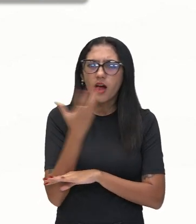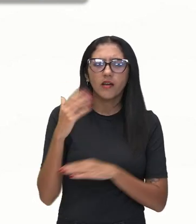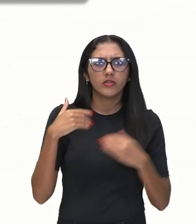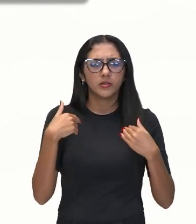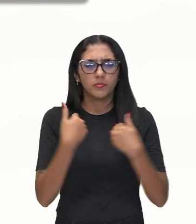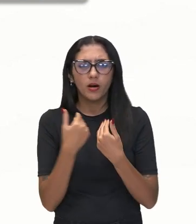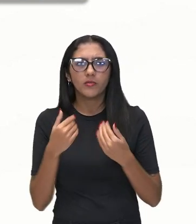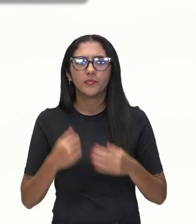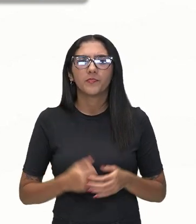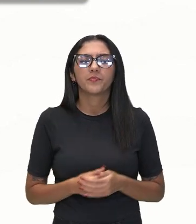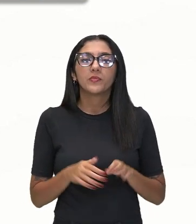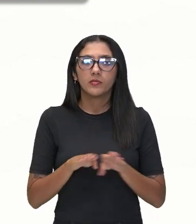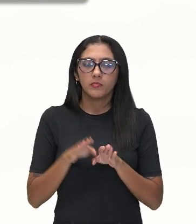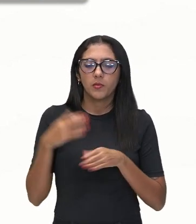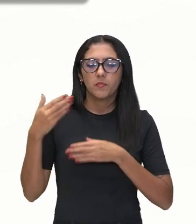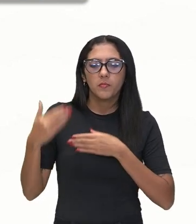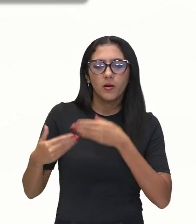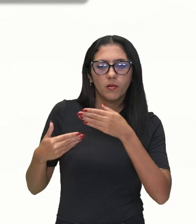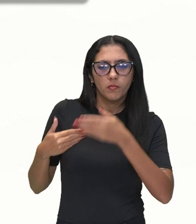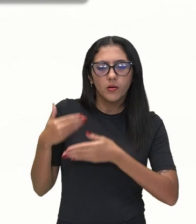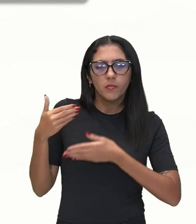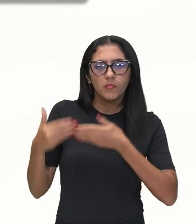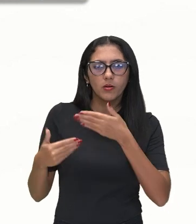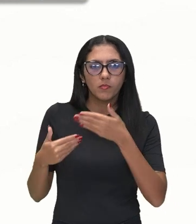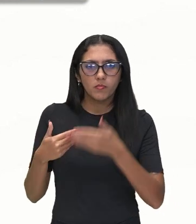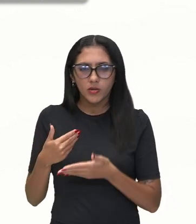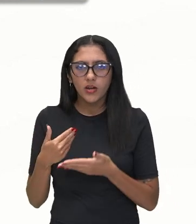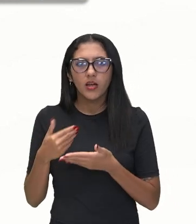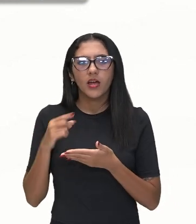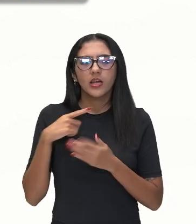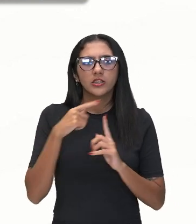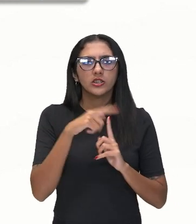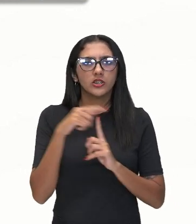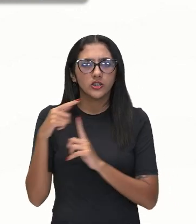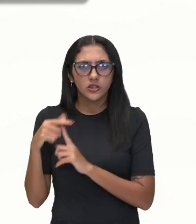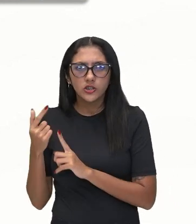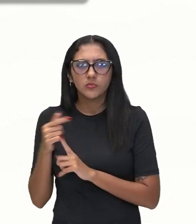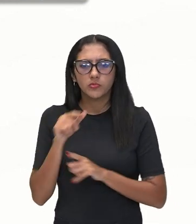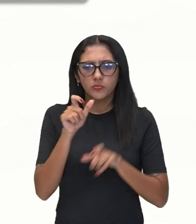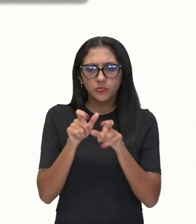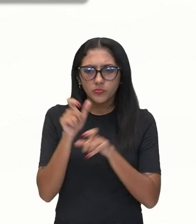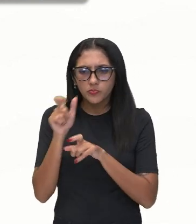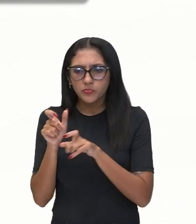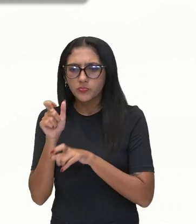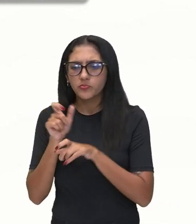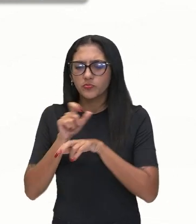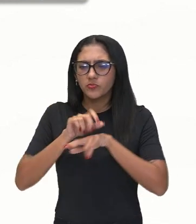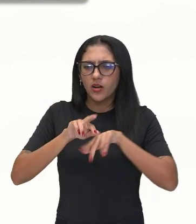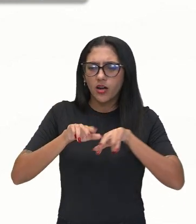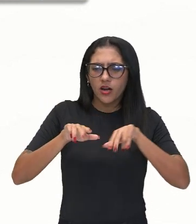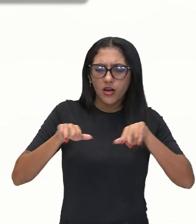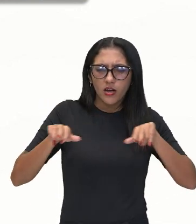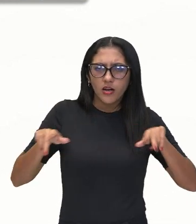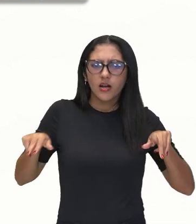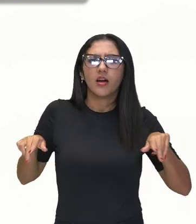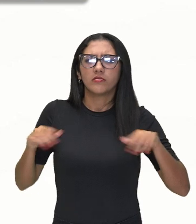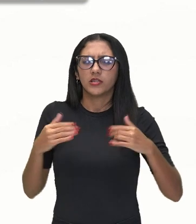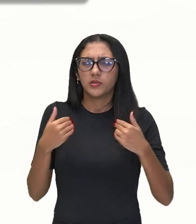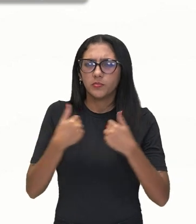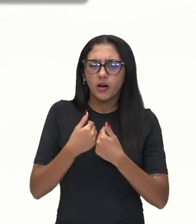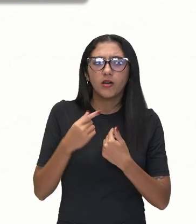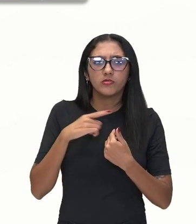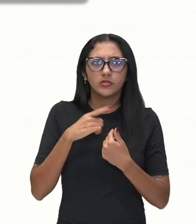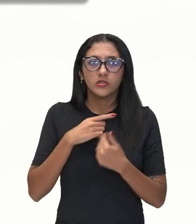longo do tempo, essas espécies, esses indivíduos que participavam, que compunham